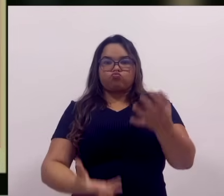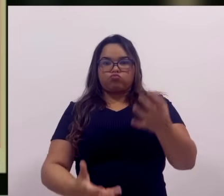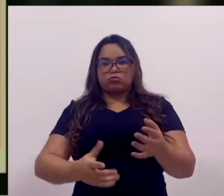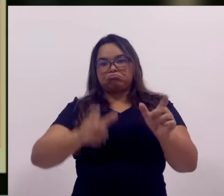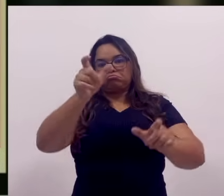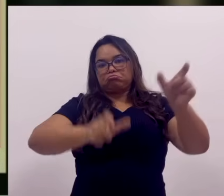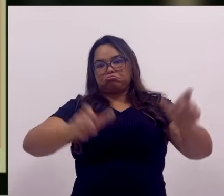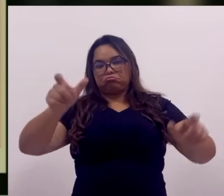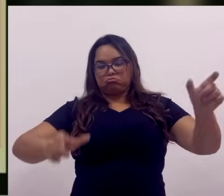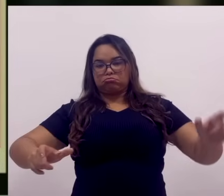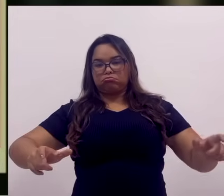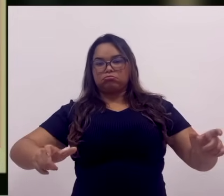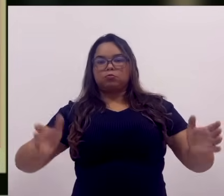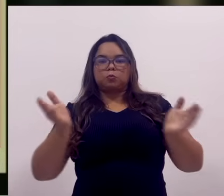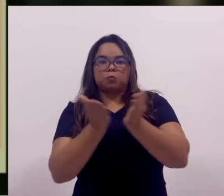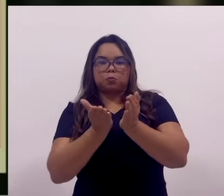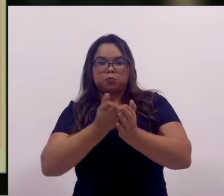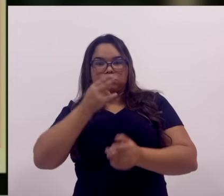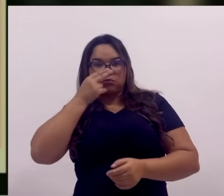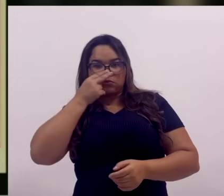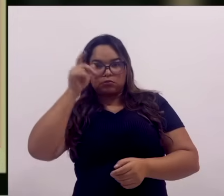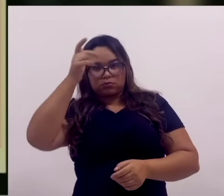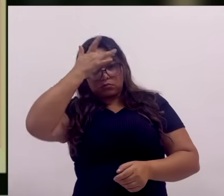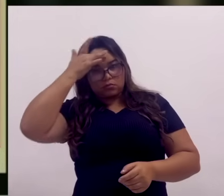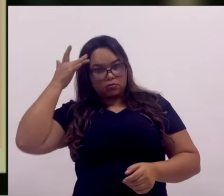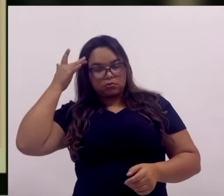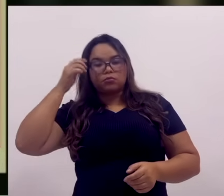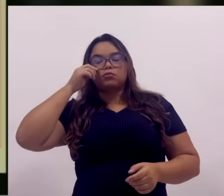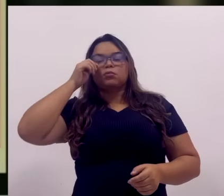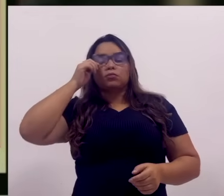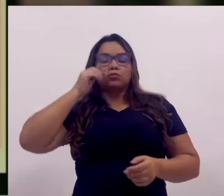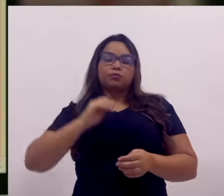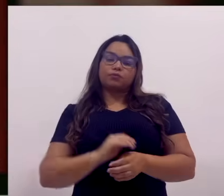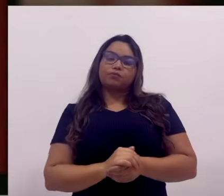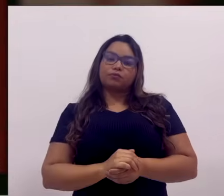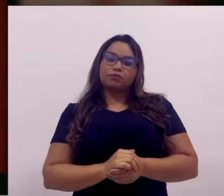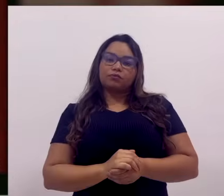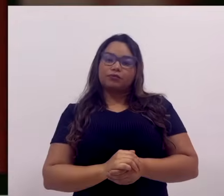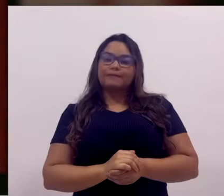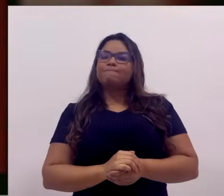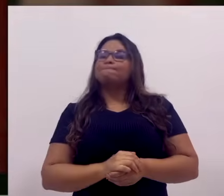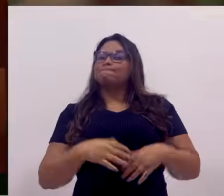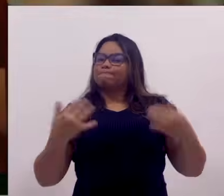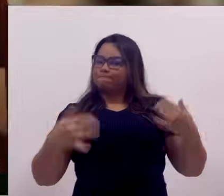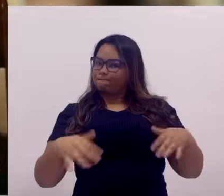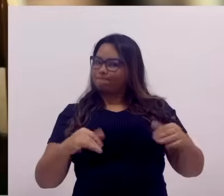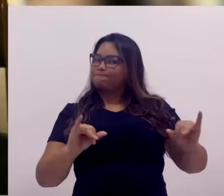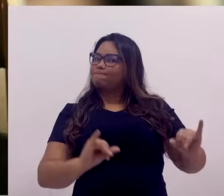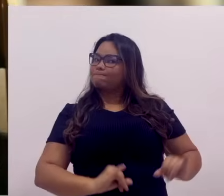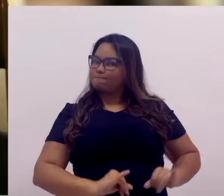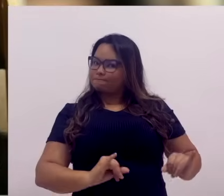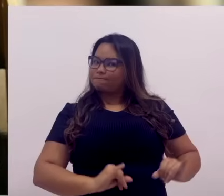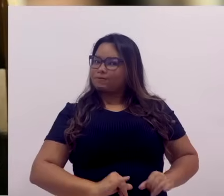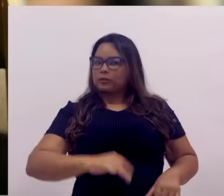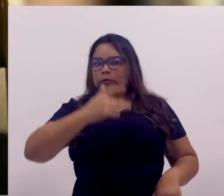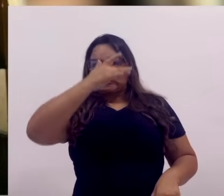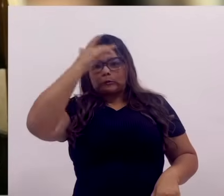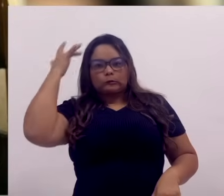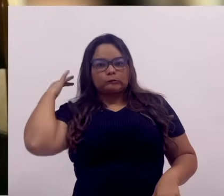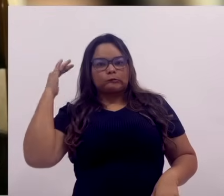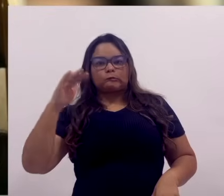dava aos leões para comerem. Grande sofrimento e morte ocorreram aqui enquanto as pessoas eram aniquiladas